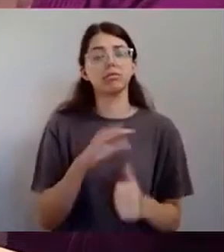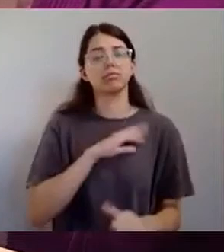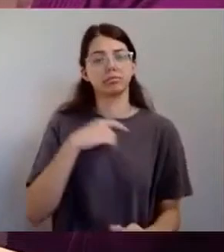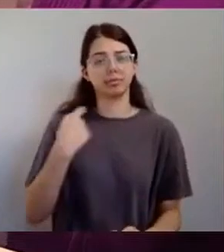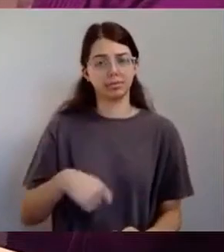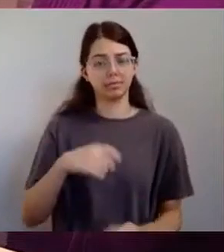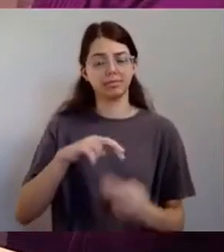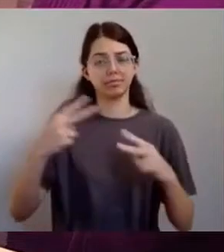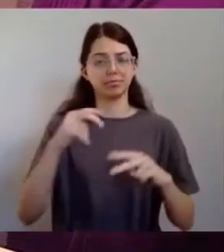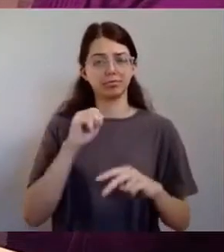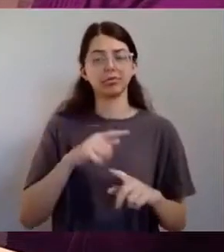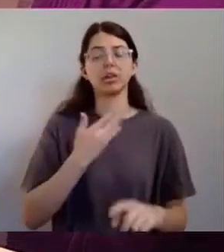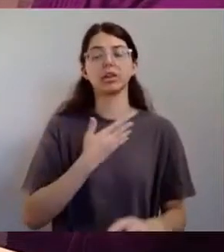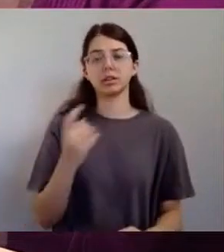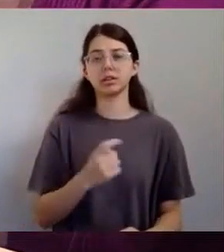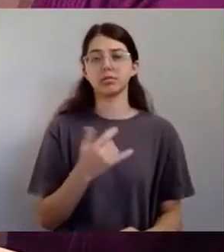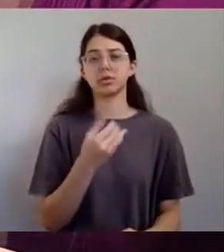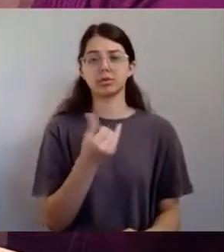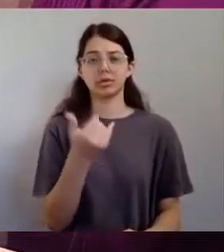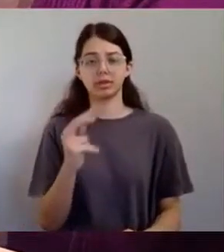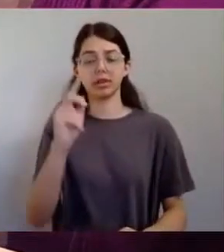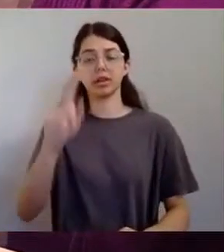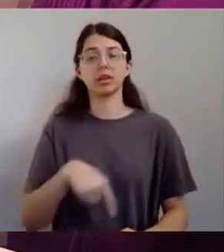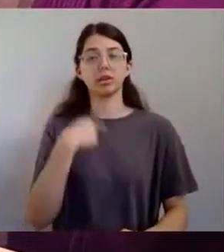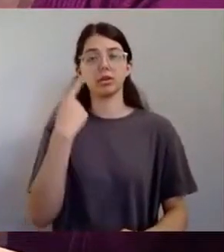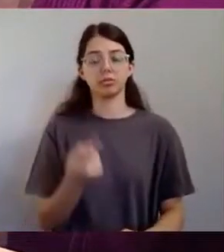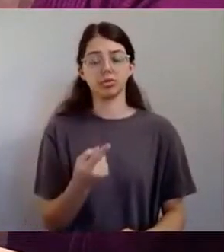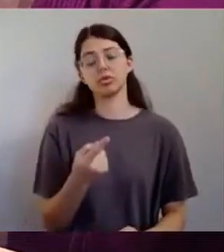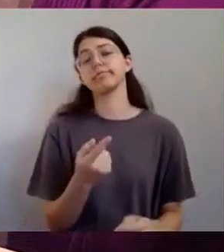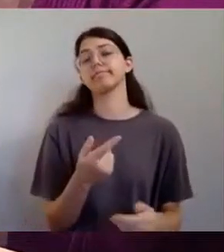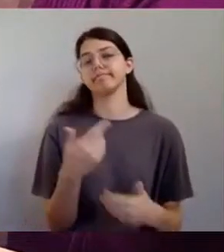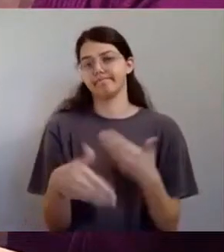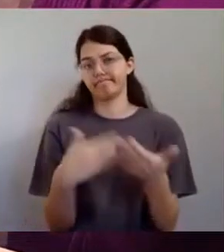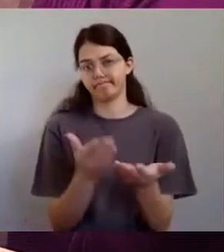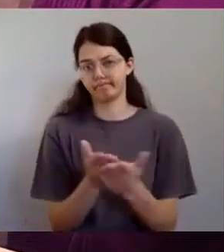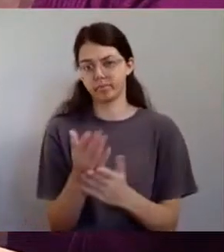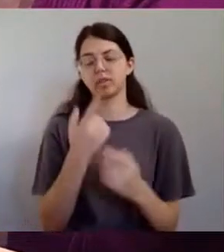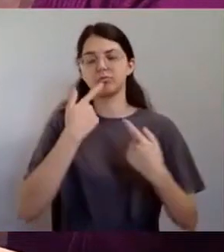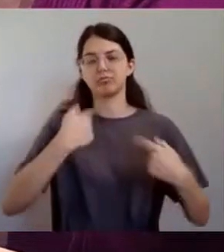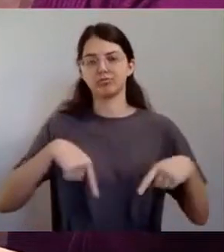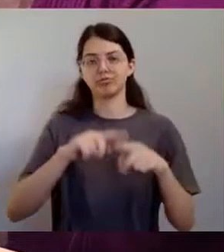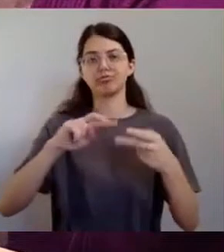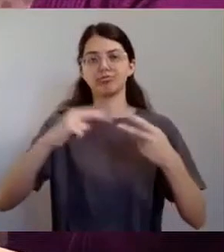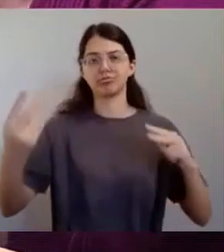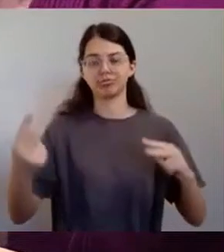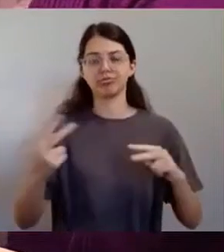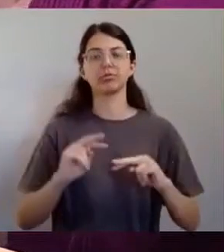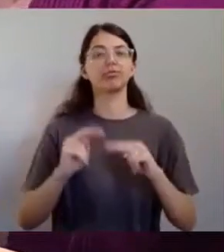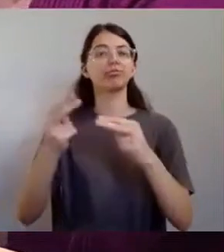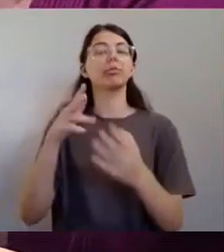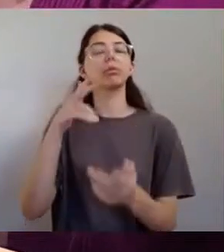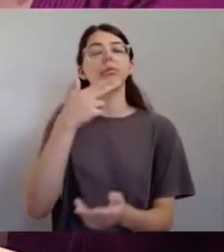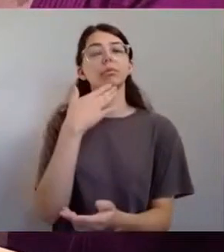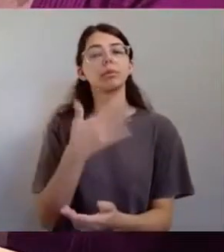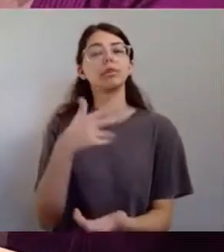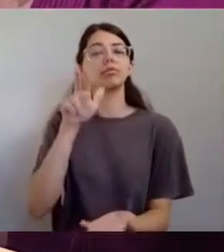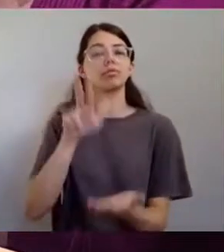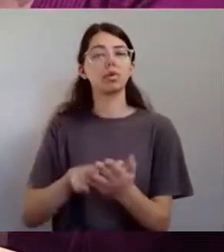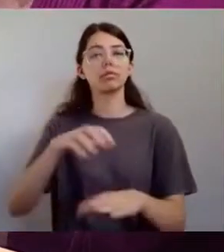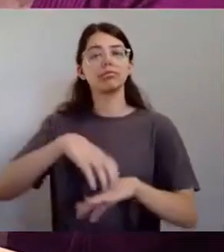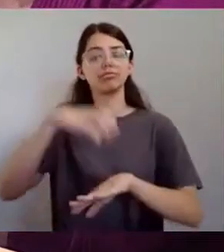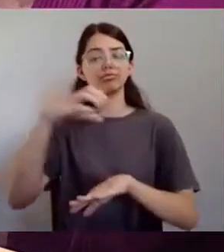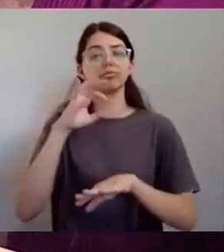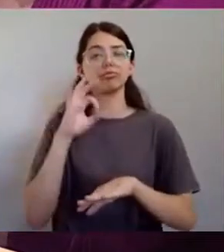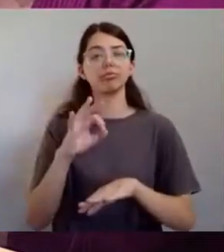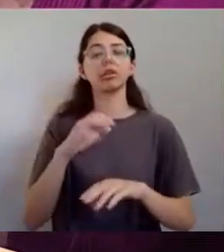de 2023, e depois, em sequência, foi a reunião de Câmara o pedido de aprovação da operação de loteamento para 3 edifícios